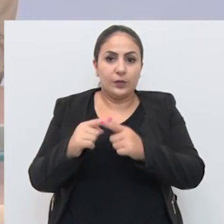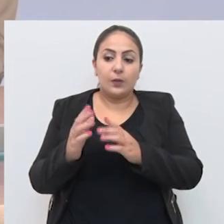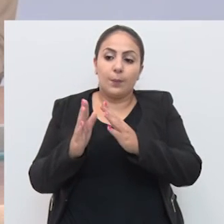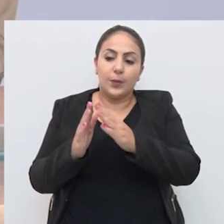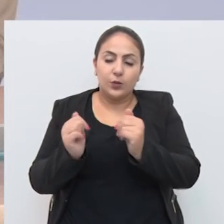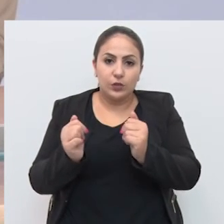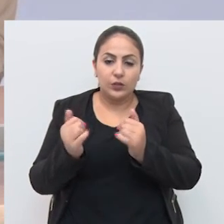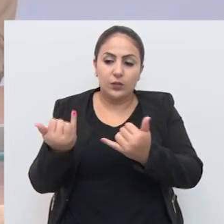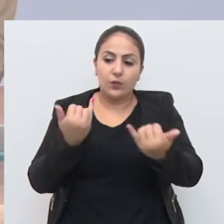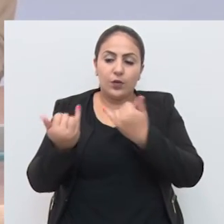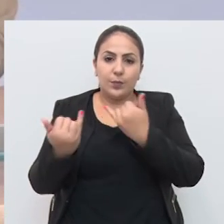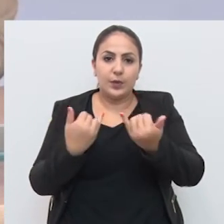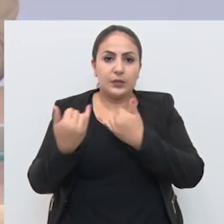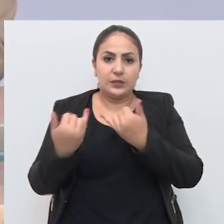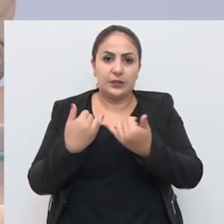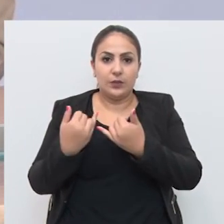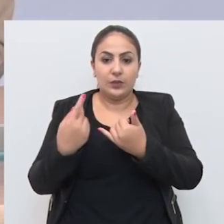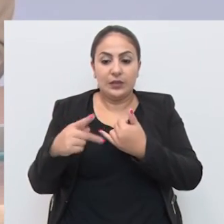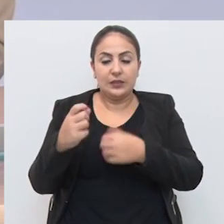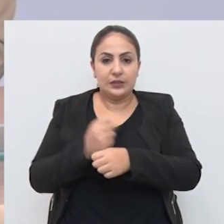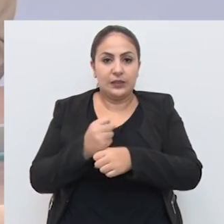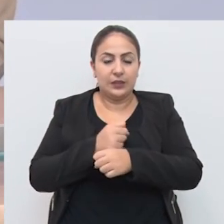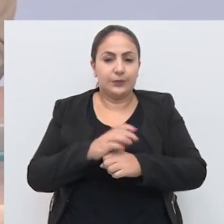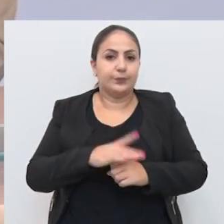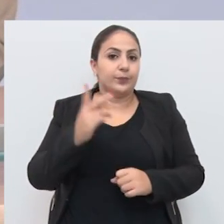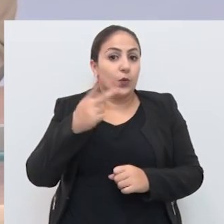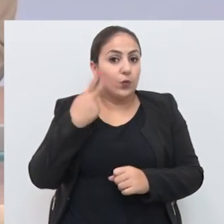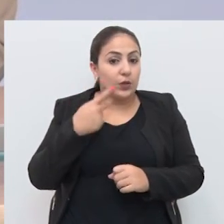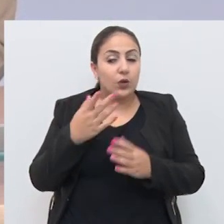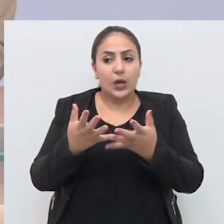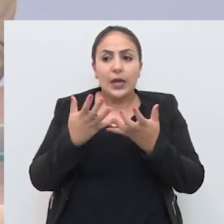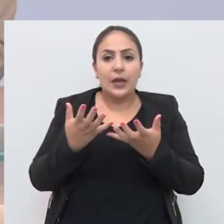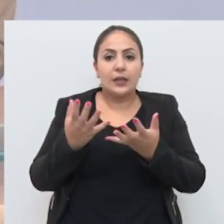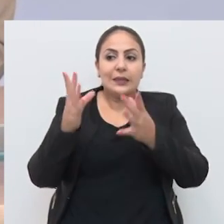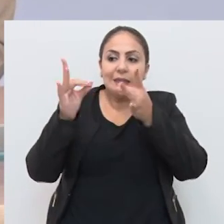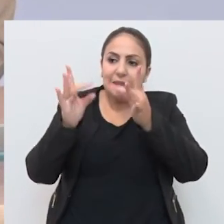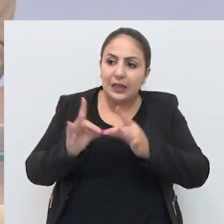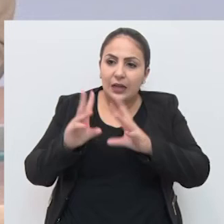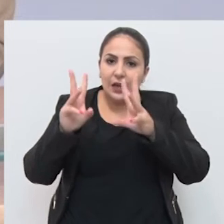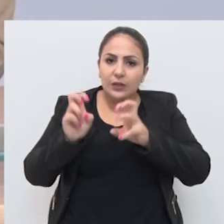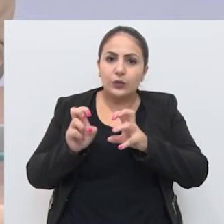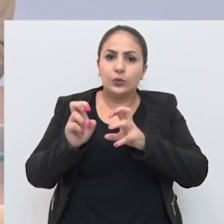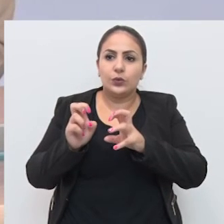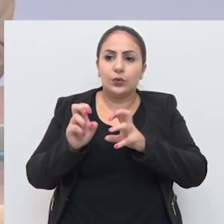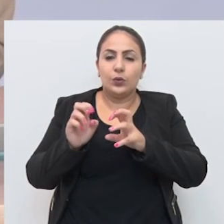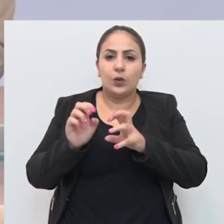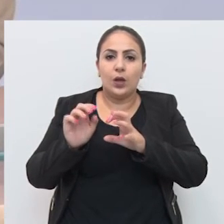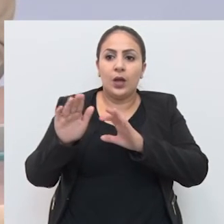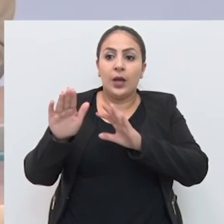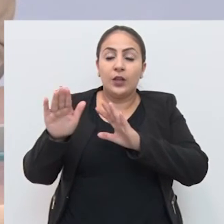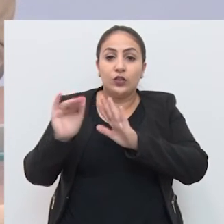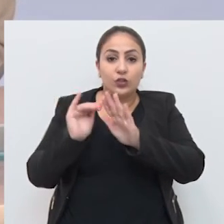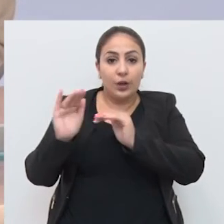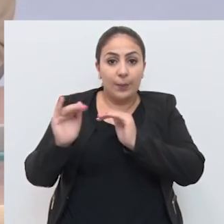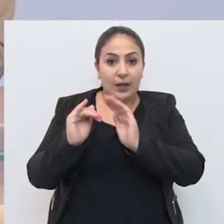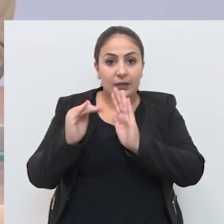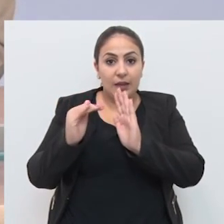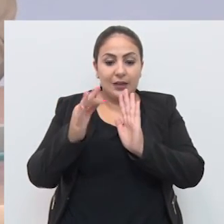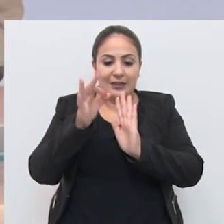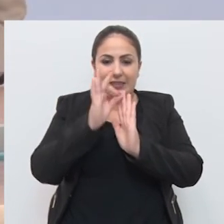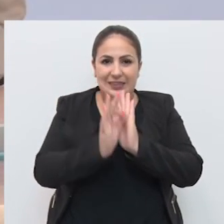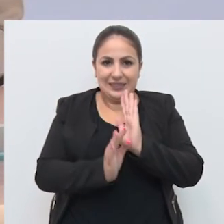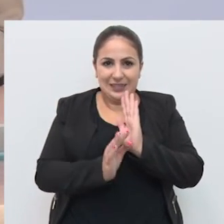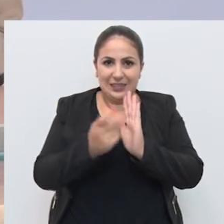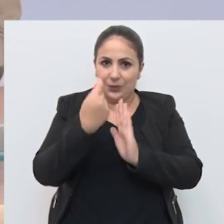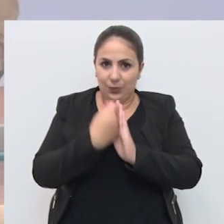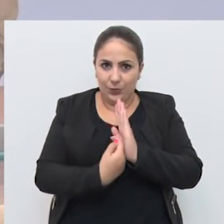de informações ao Executivo neste ano. O parlamentar quer detalhes sobre a chamada e a nomeação dos